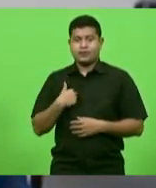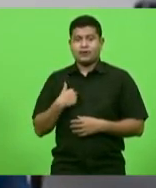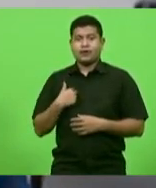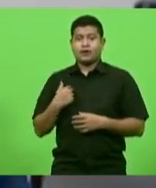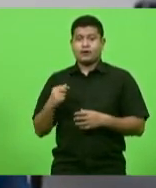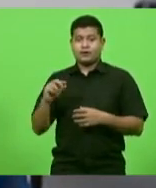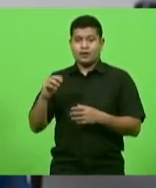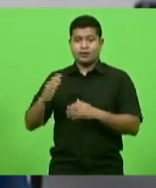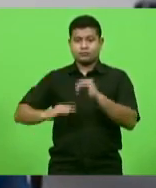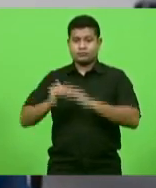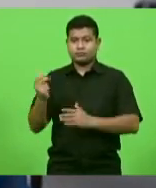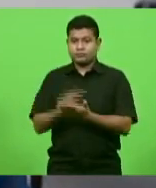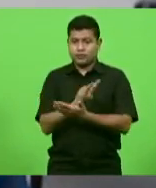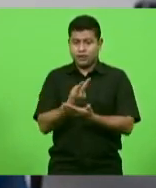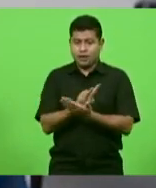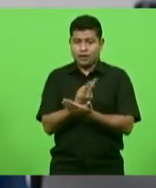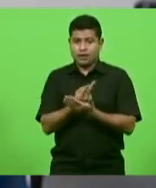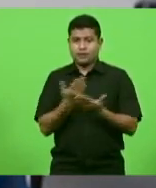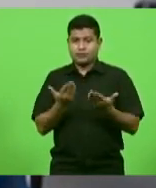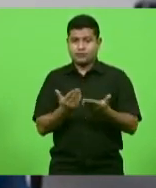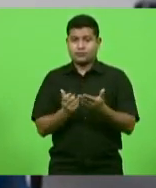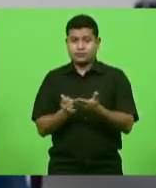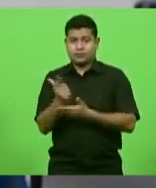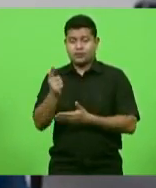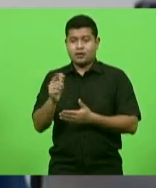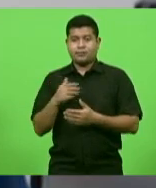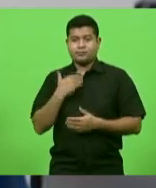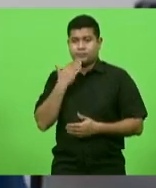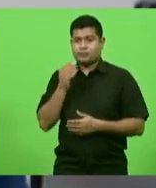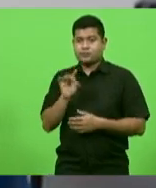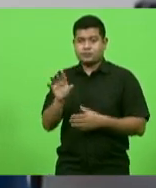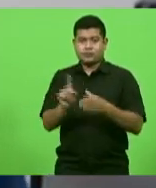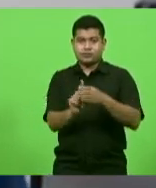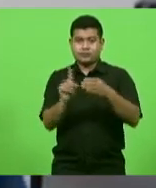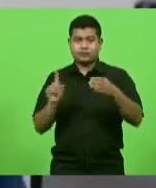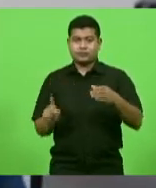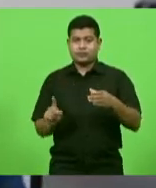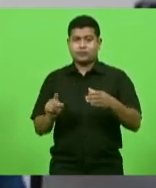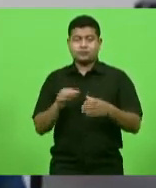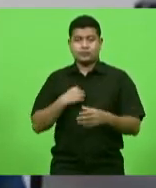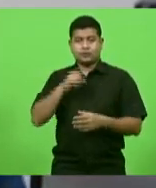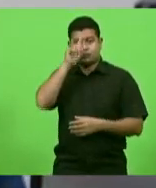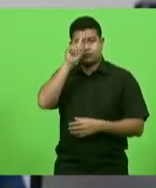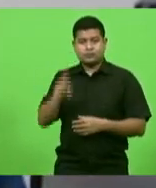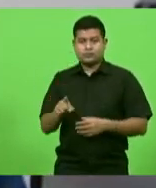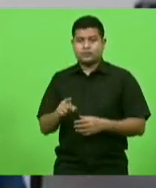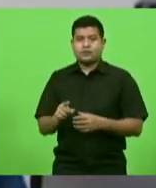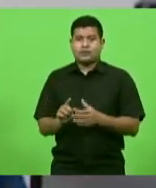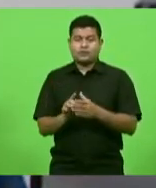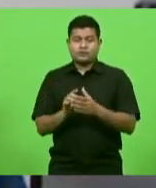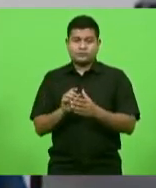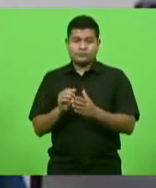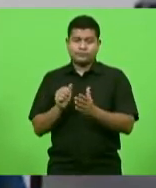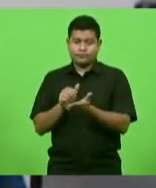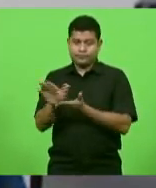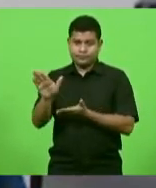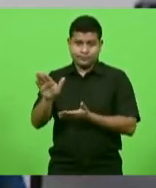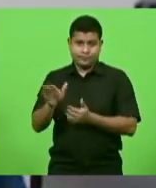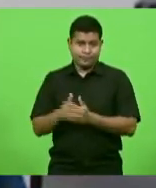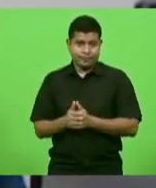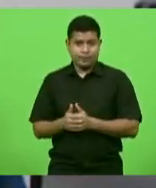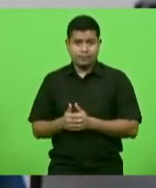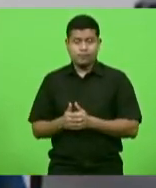respiradores facultando-lhes em vez disso a exoneração voluntária é isso aqui ponto de vista formal em tempo